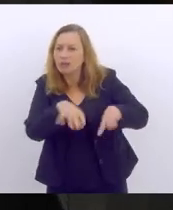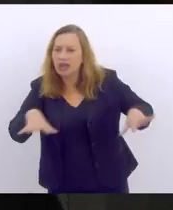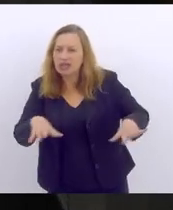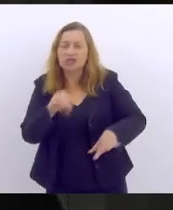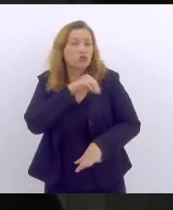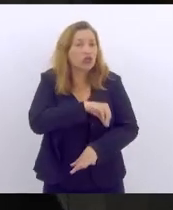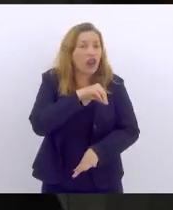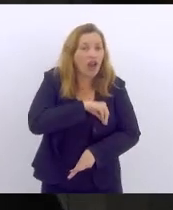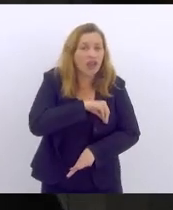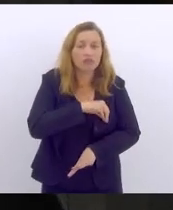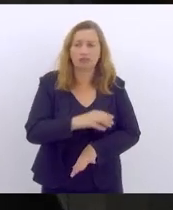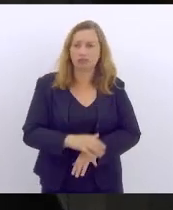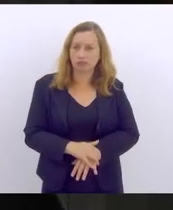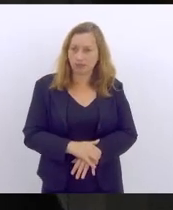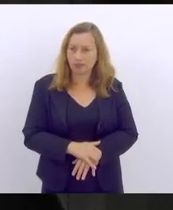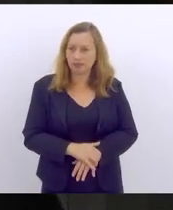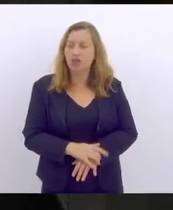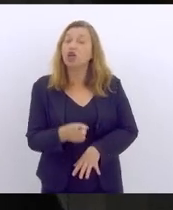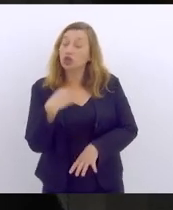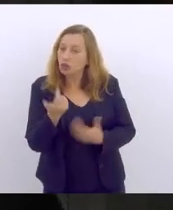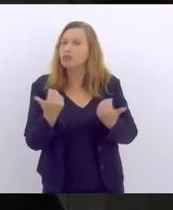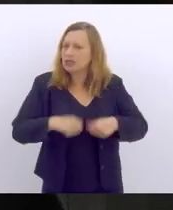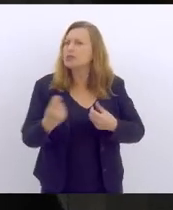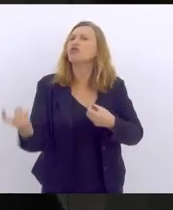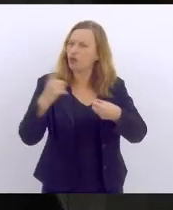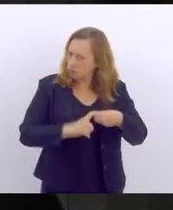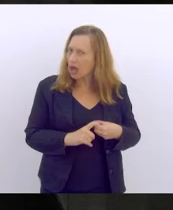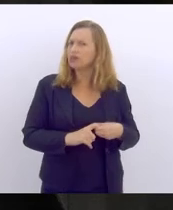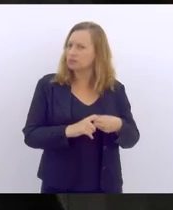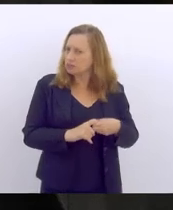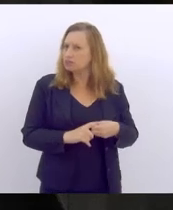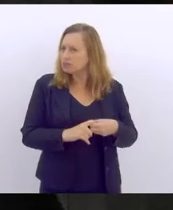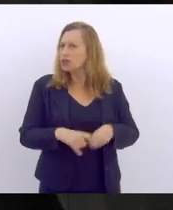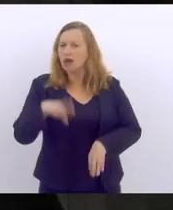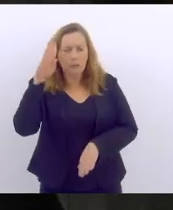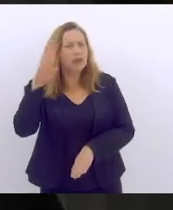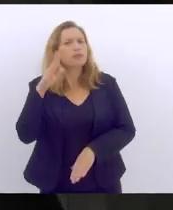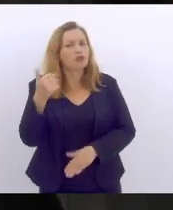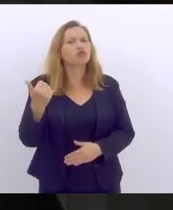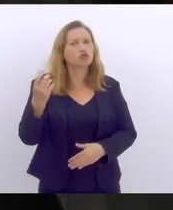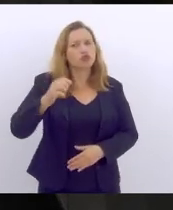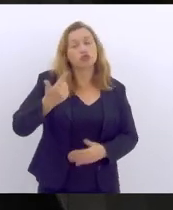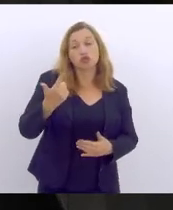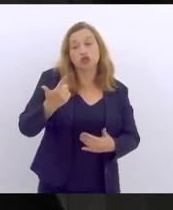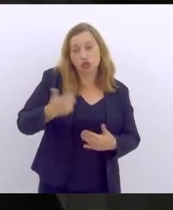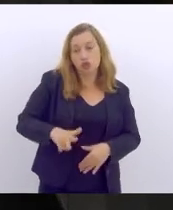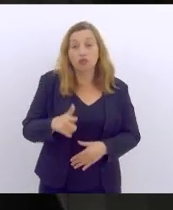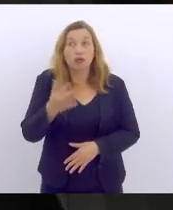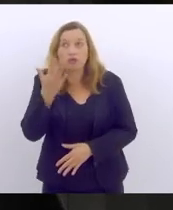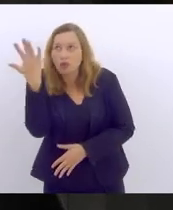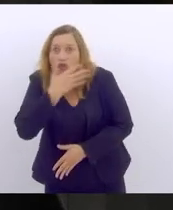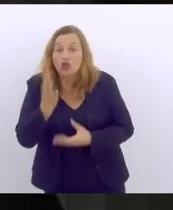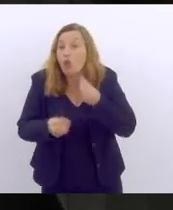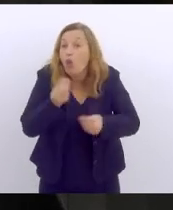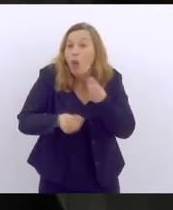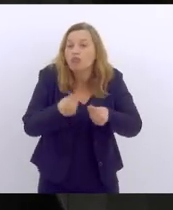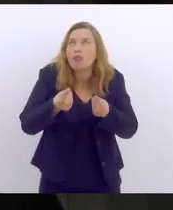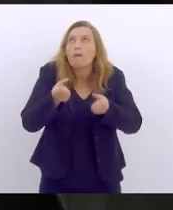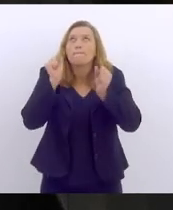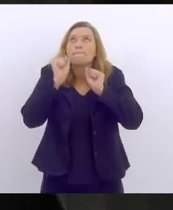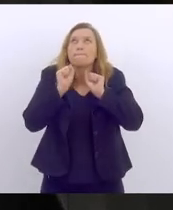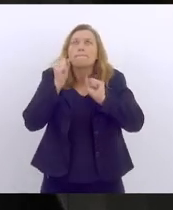salarial e a gente precisa voltar a ter essa prioridade novamente Não vejo como o Brasil possa